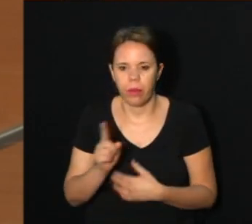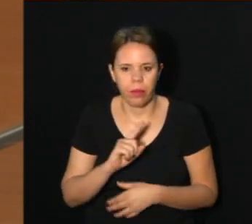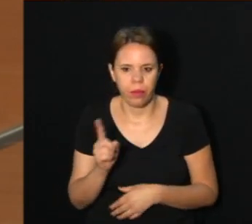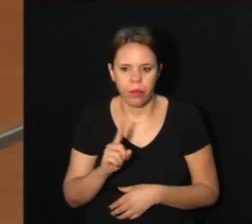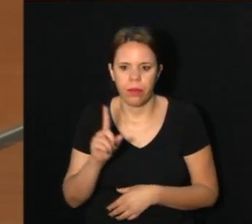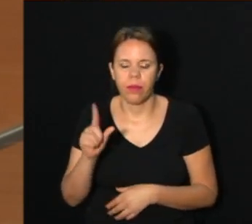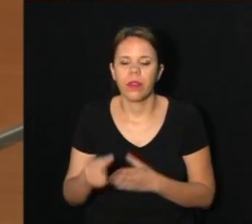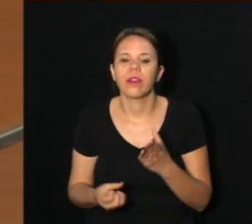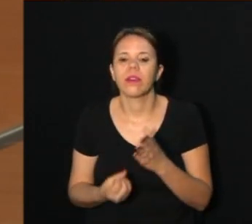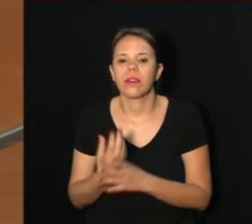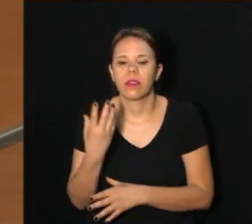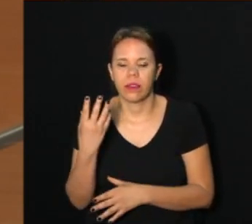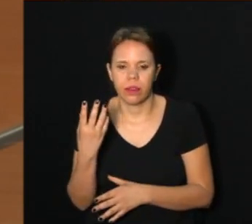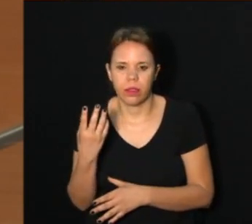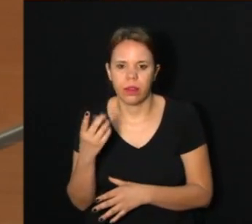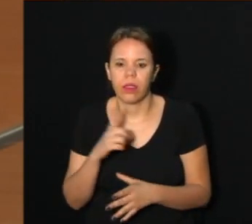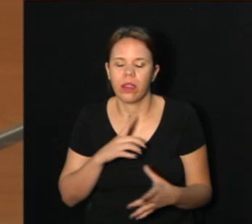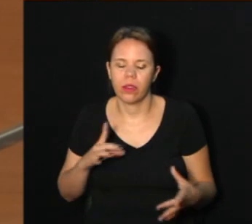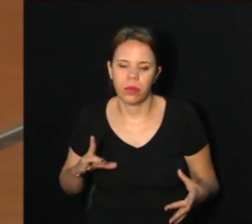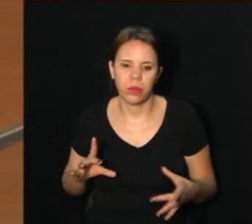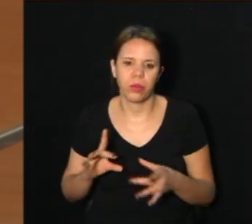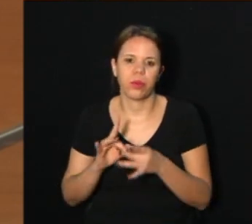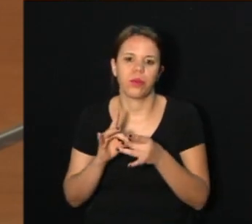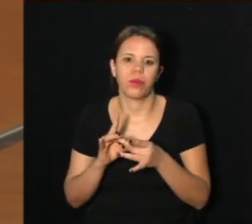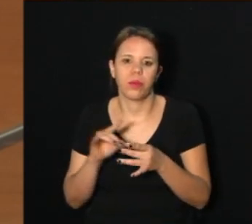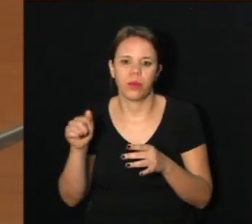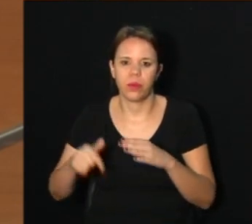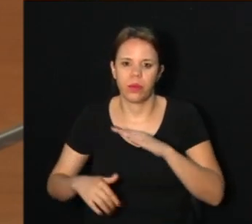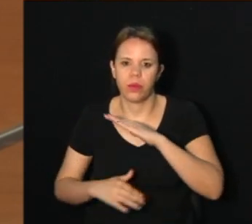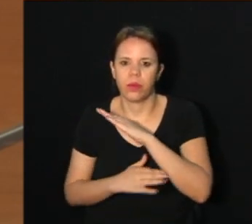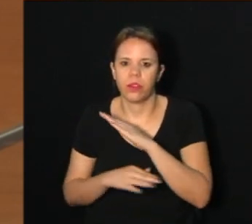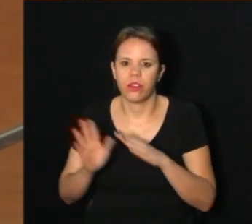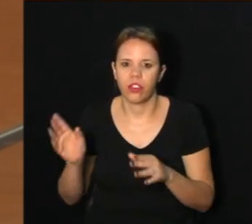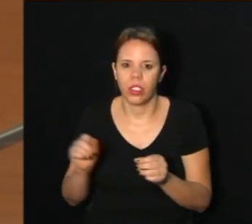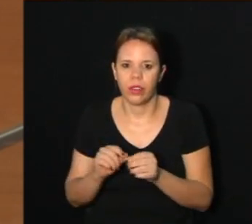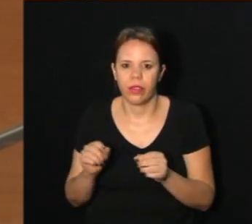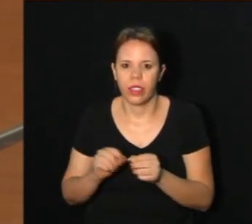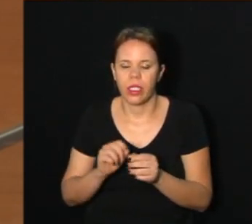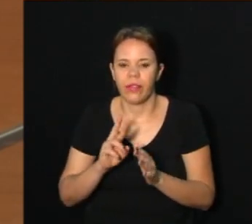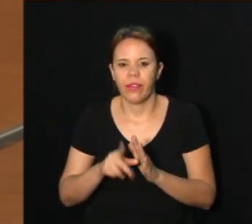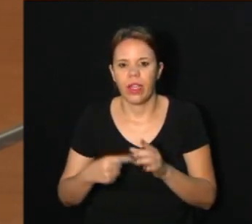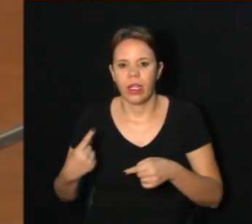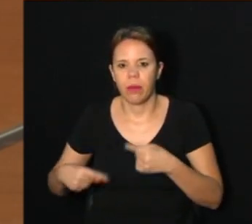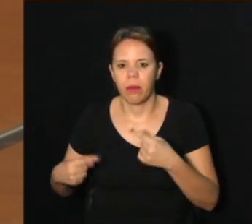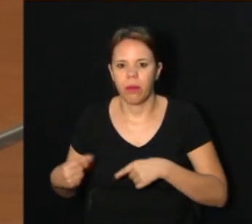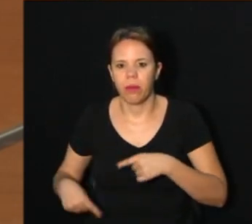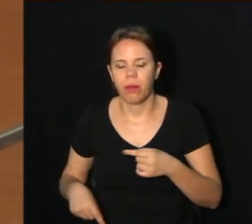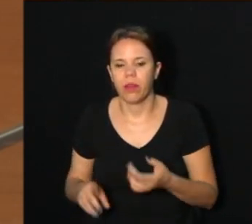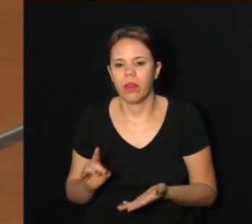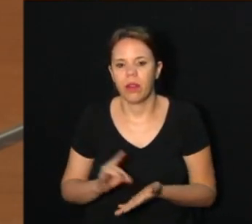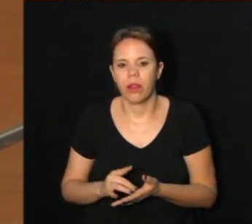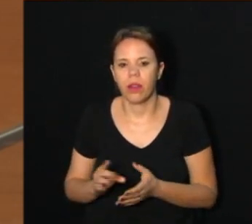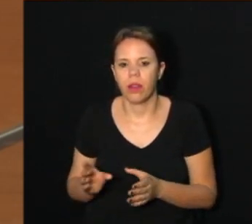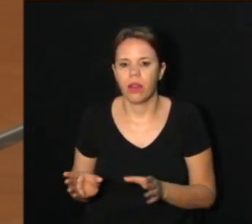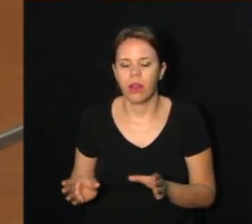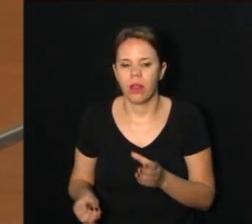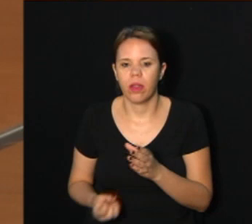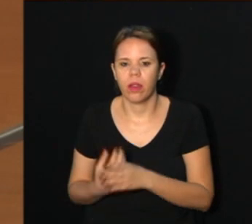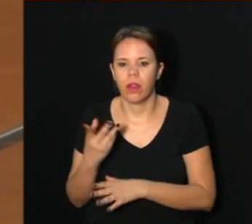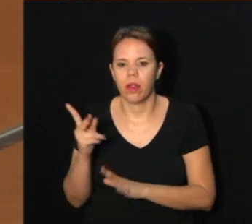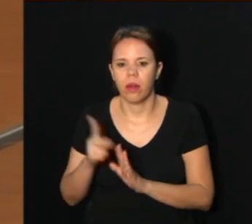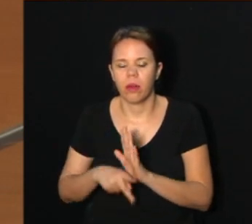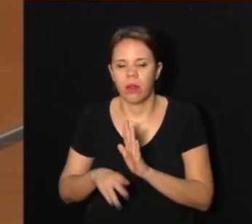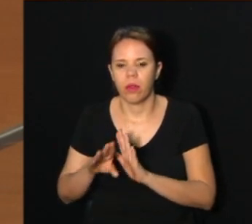é de criar unidade, de chamar essa casa, que já fizemos vários debates, inclusive na construção do plano